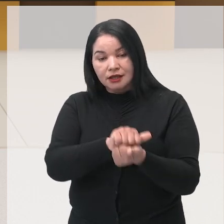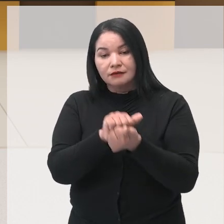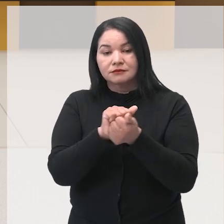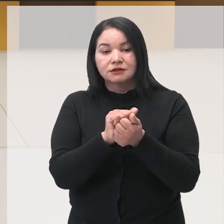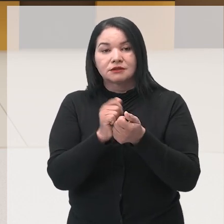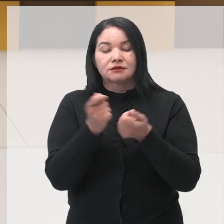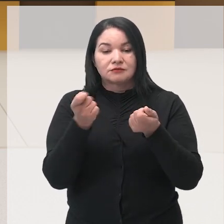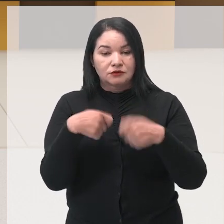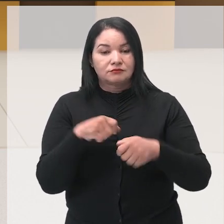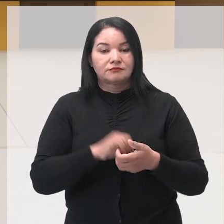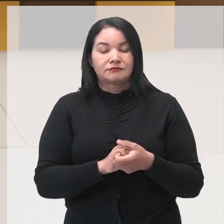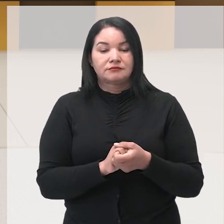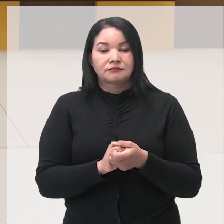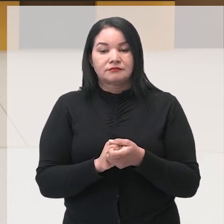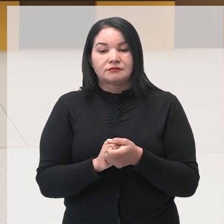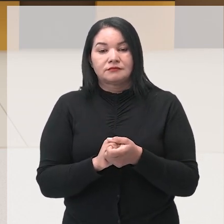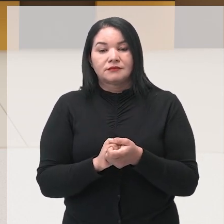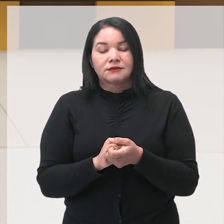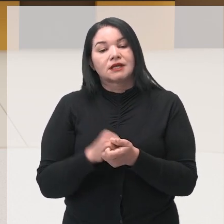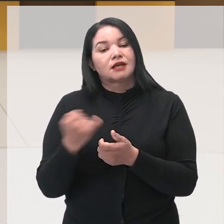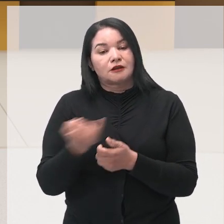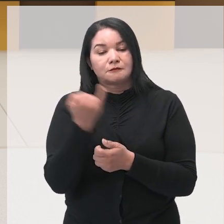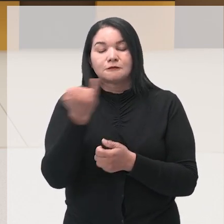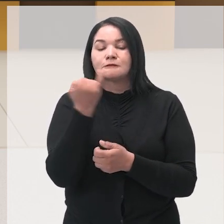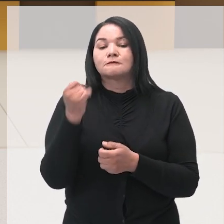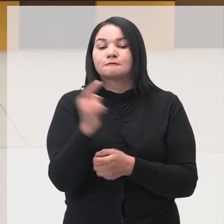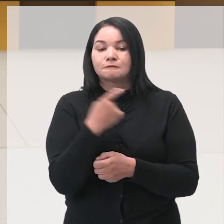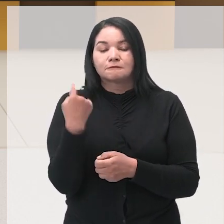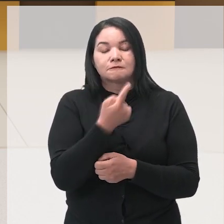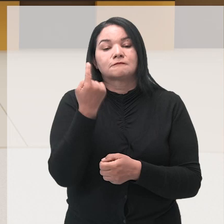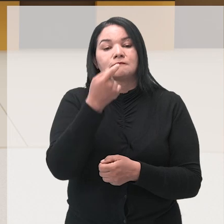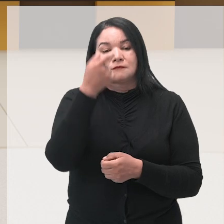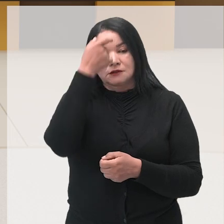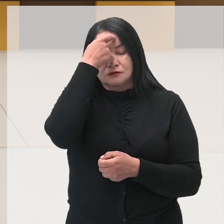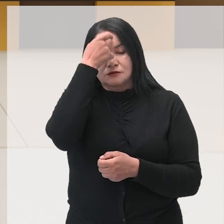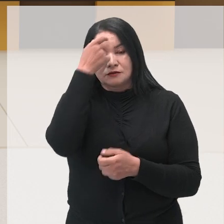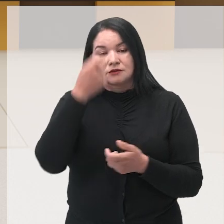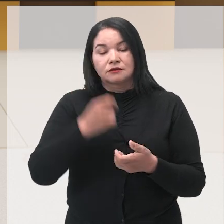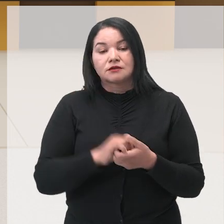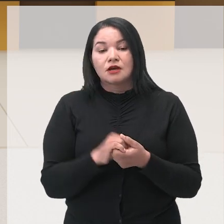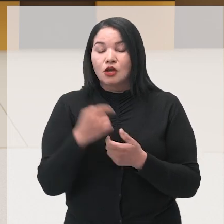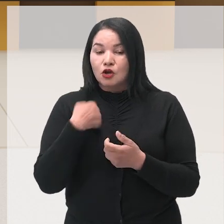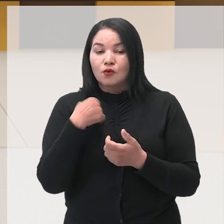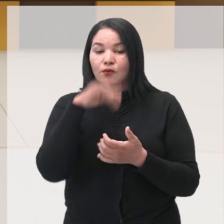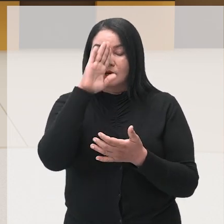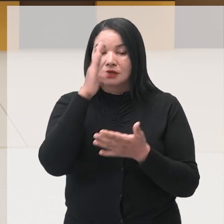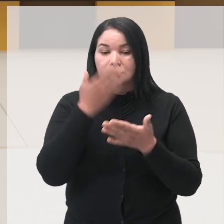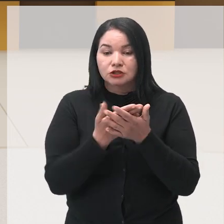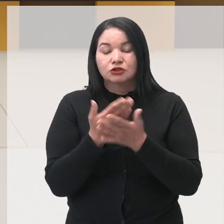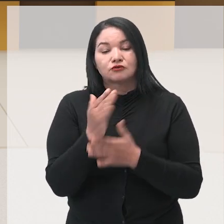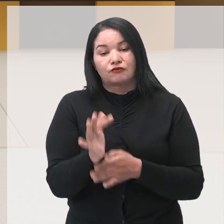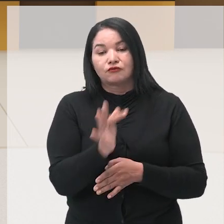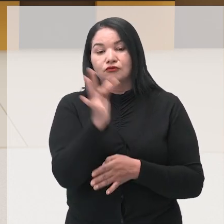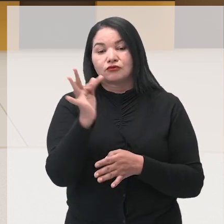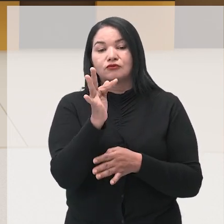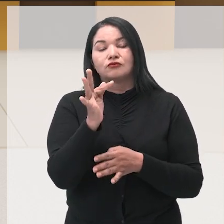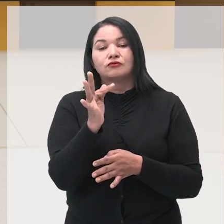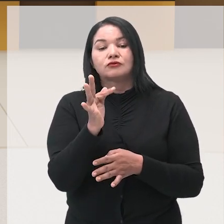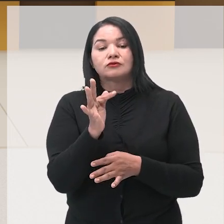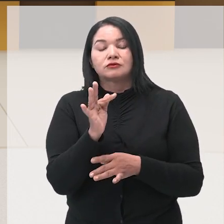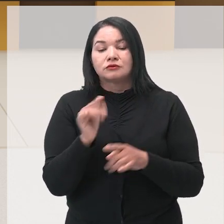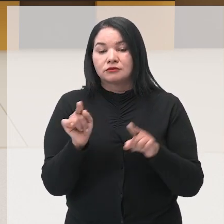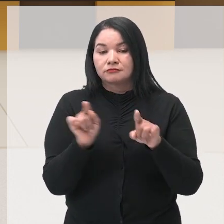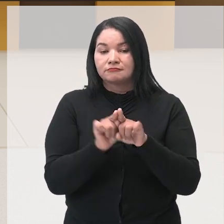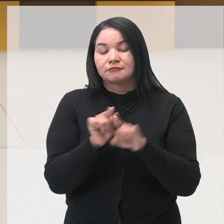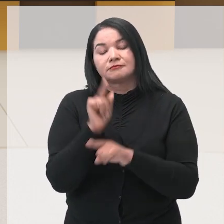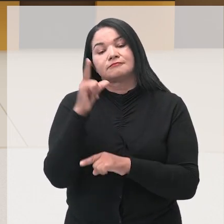importante estarmos conscientes, e eu acredito, né, que logo, futuramente,